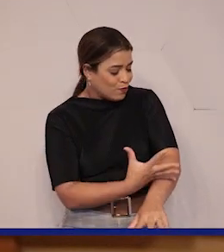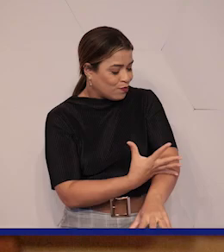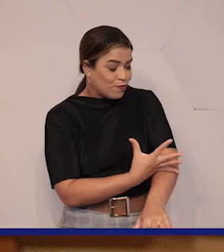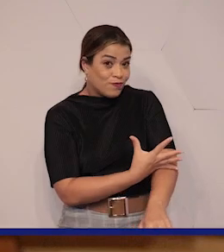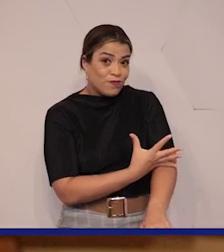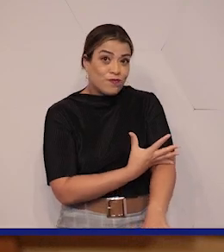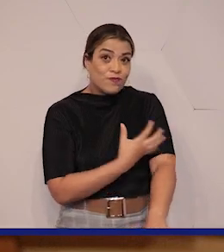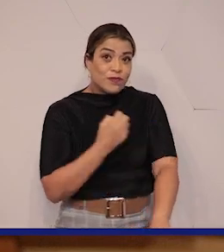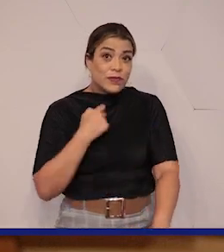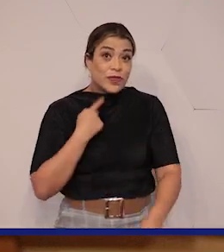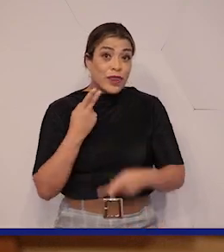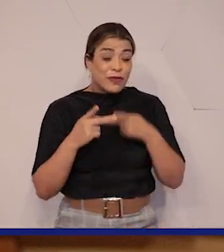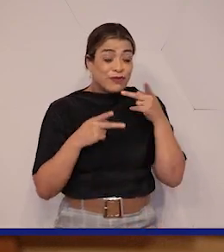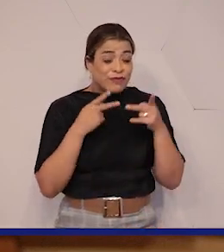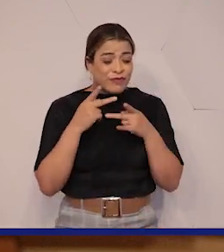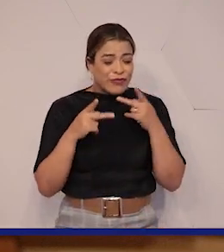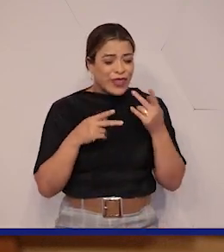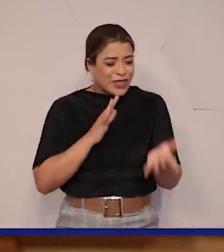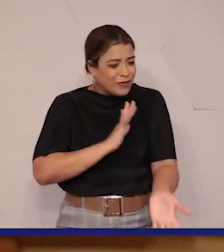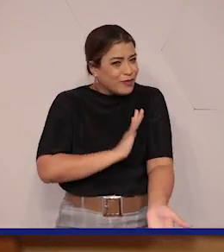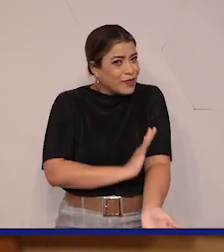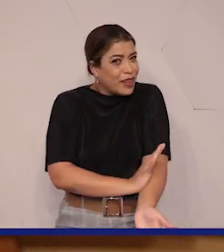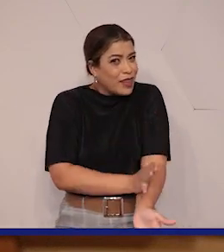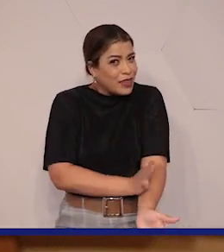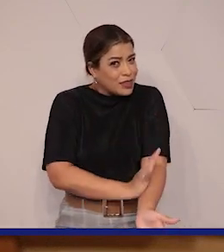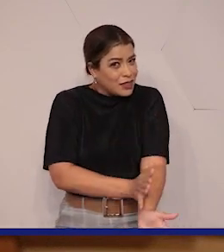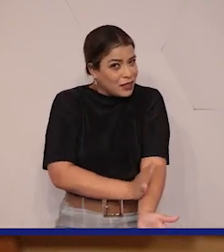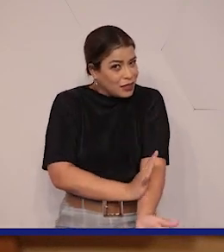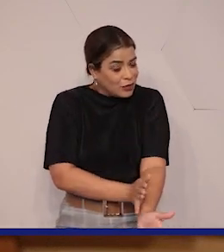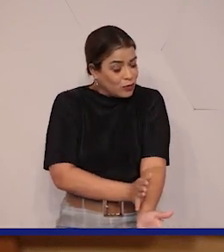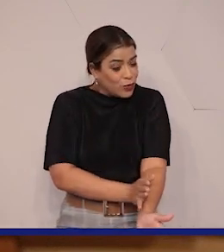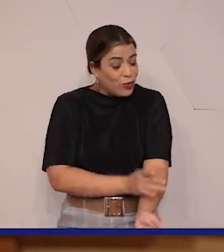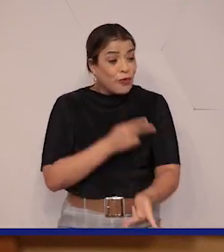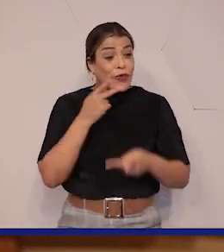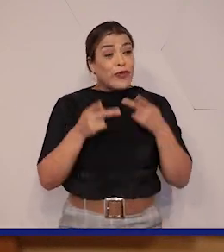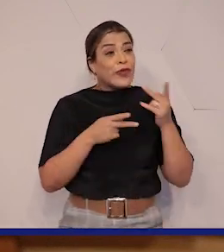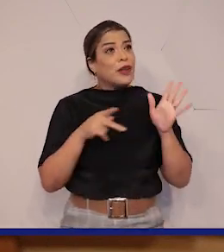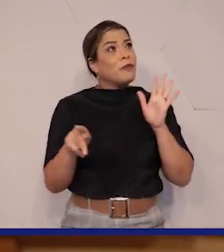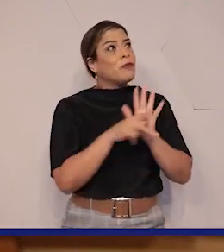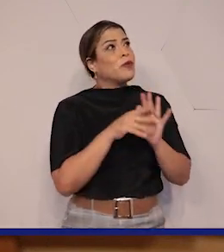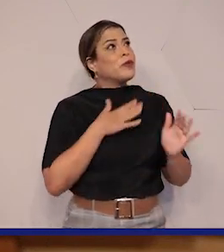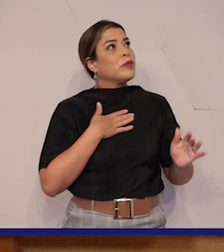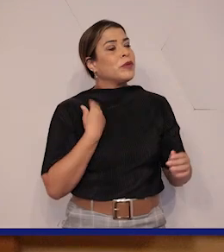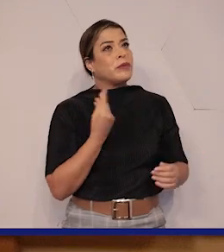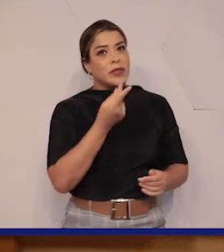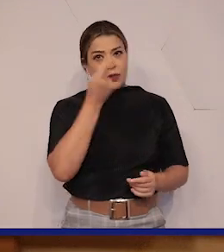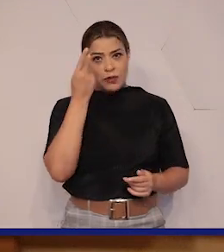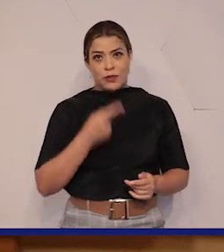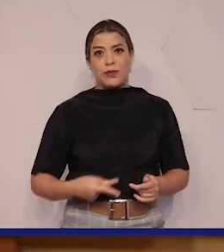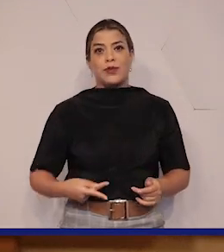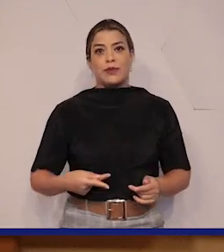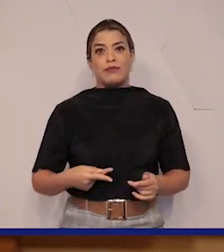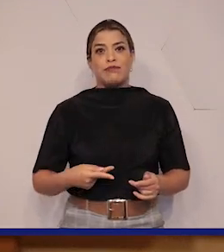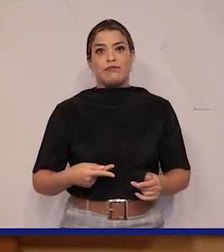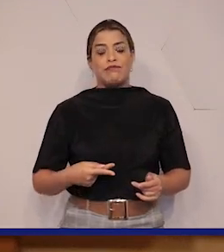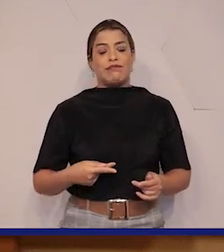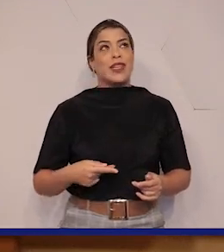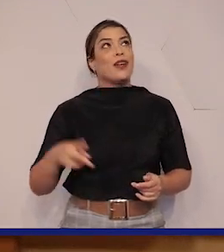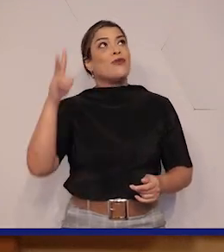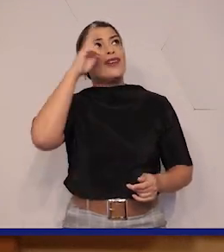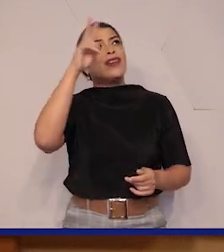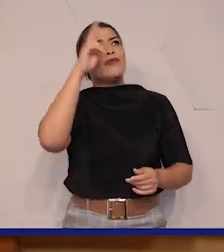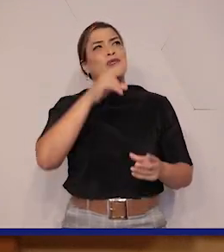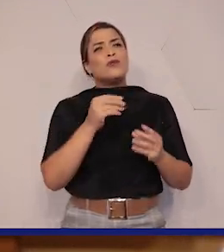pele, no que diz respeito à discriminação racial, ao racismo, não dá pra falar só de mim, sabe? Eu